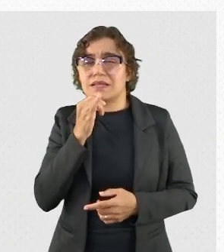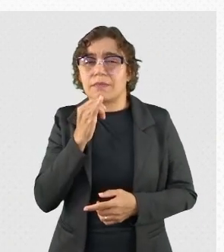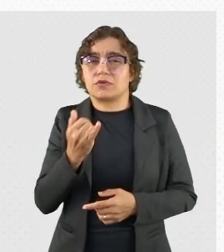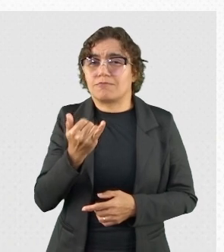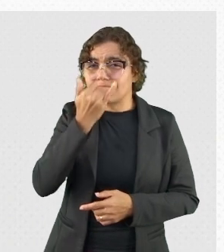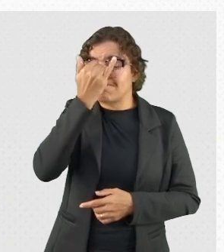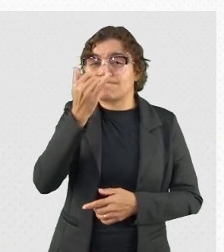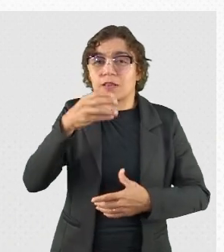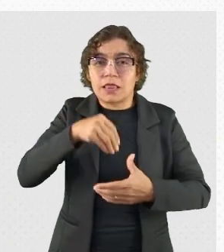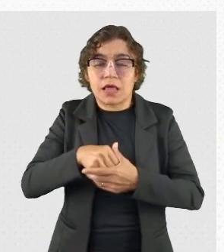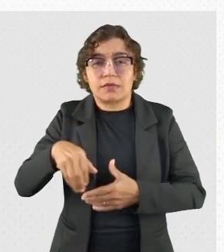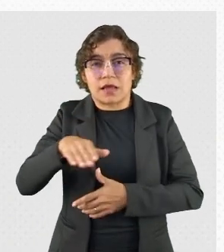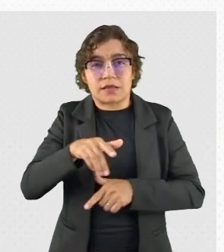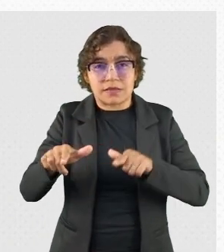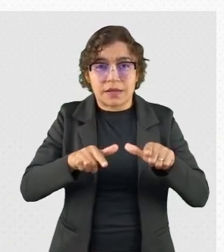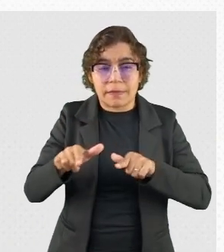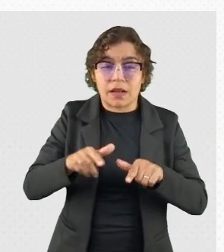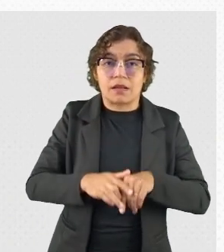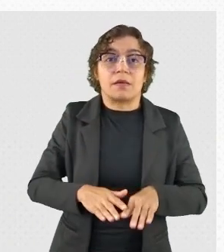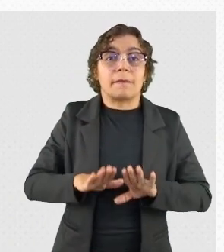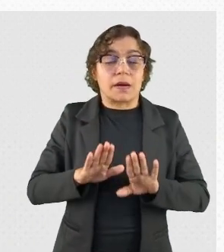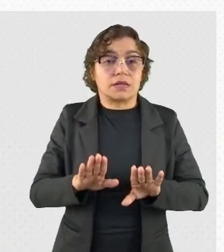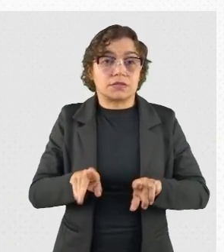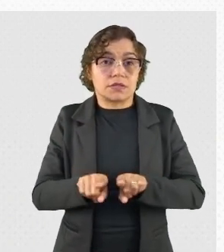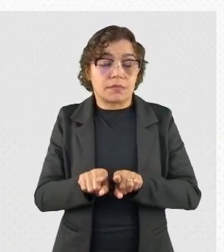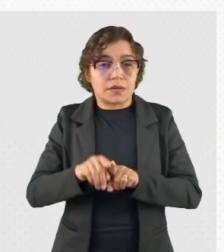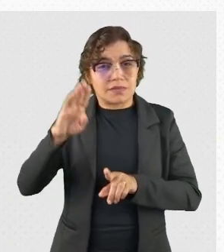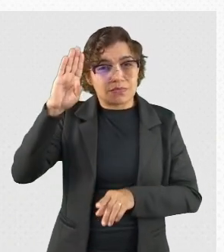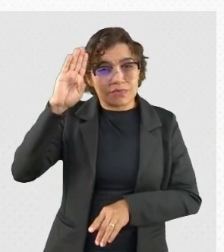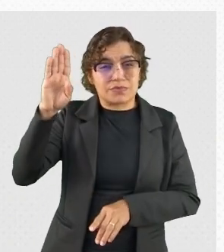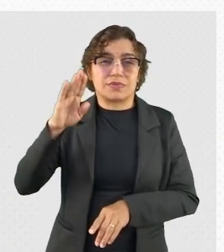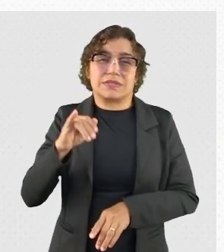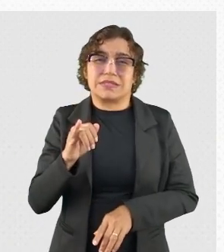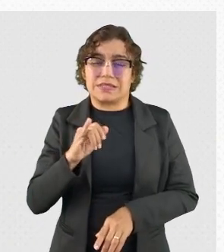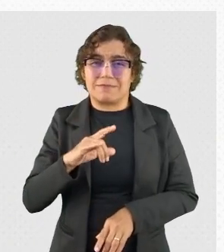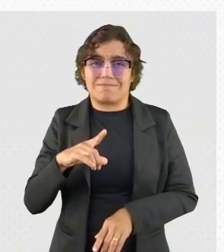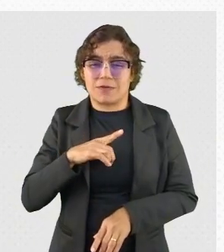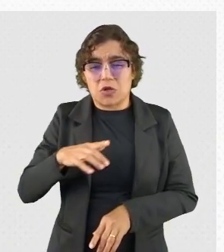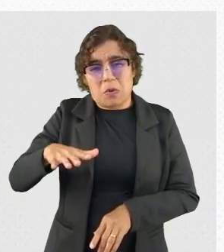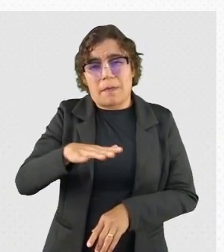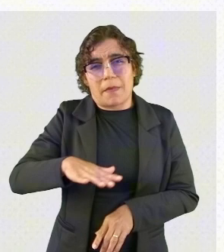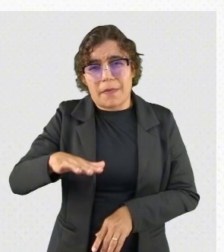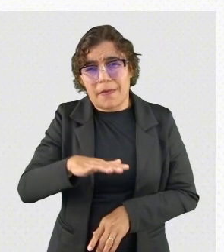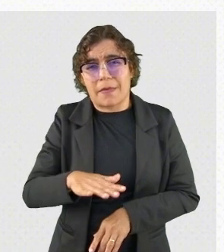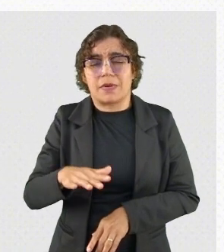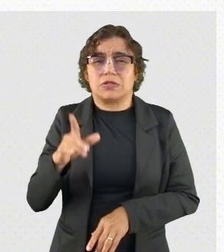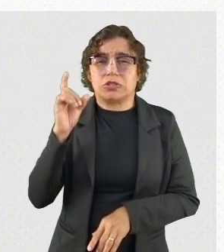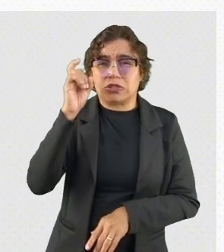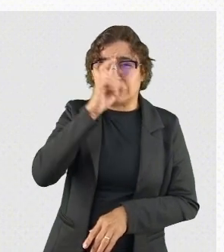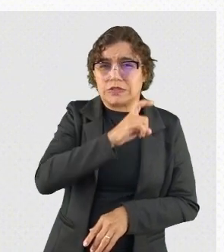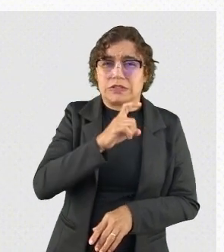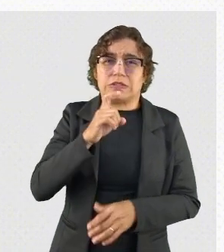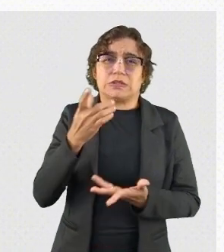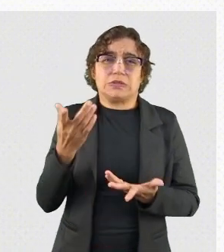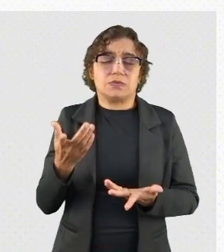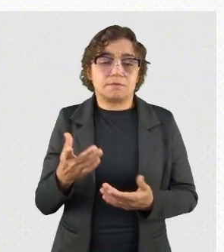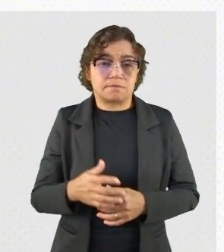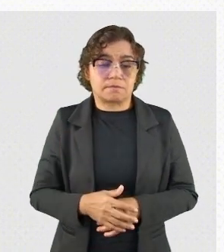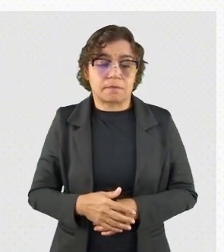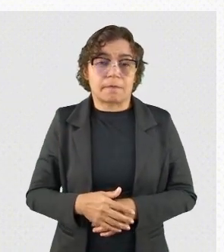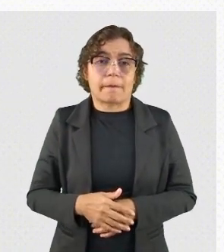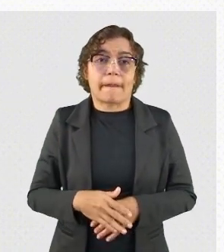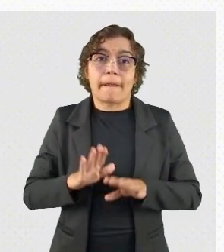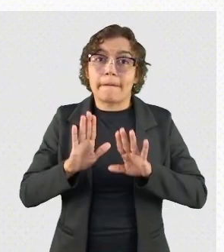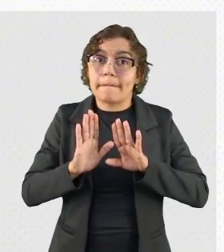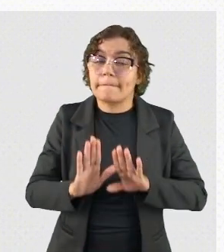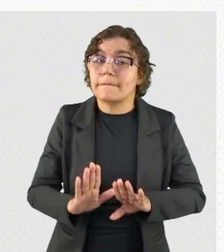trabalho, porque isso acontecia uma hora ou outra, mas principalmente pela insalubridade mesmo, né, que haviam dentro dessas indústrias. Mas era um